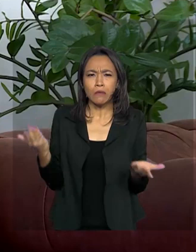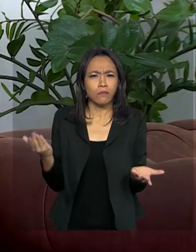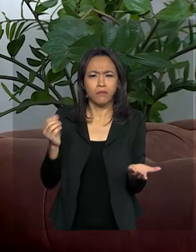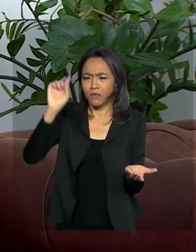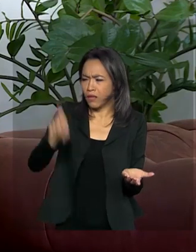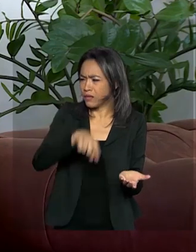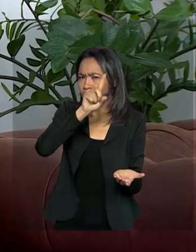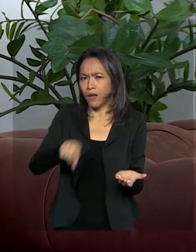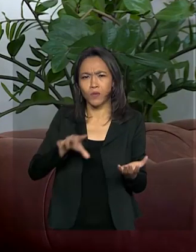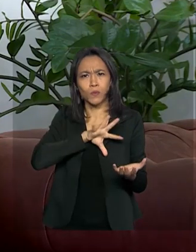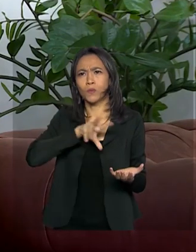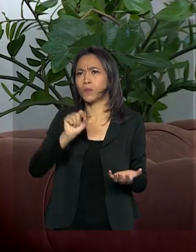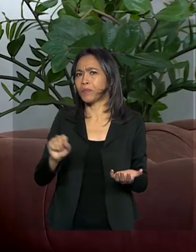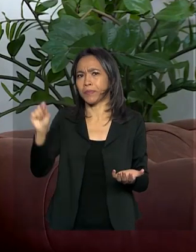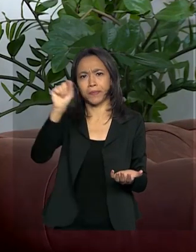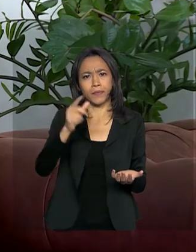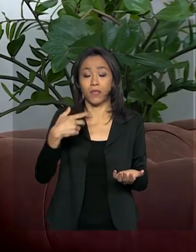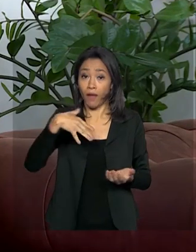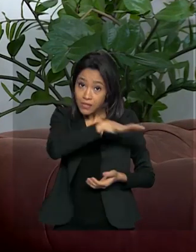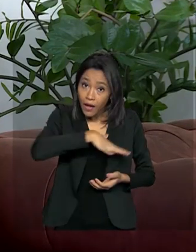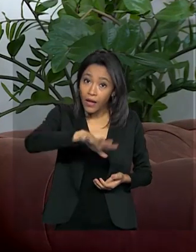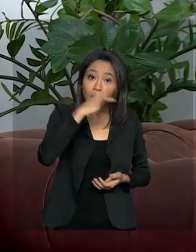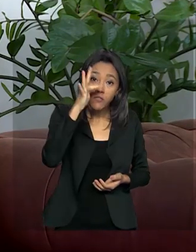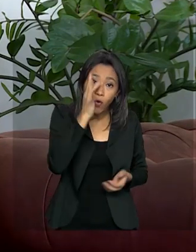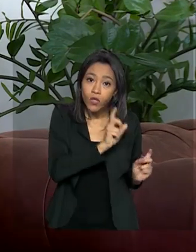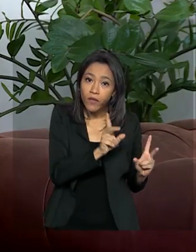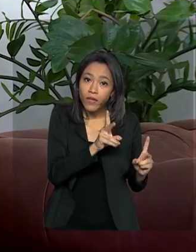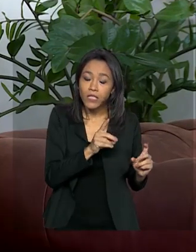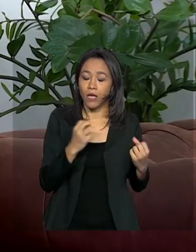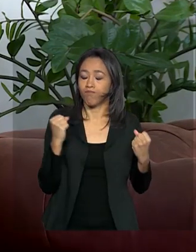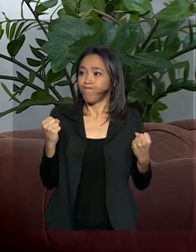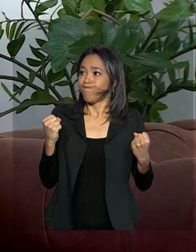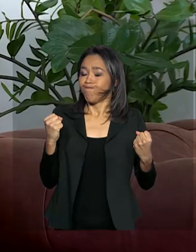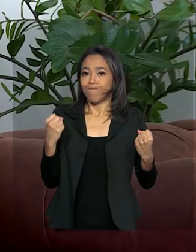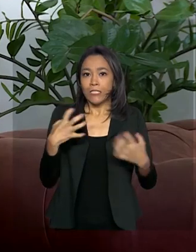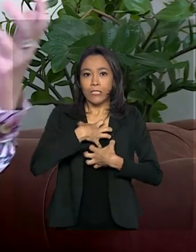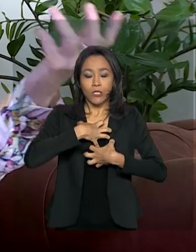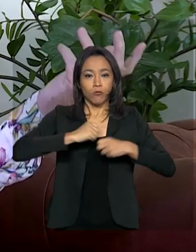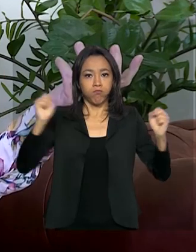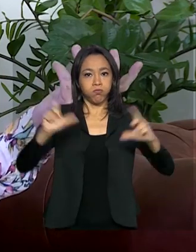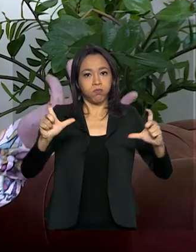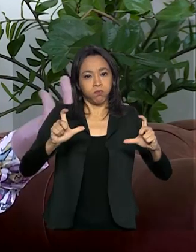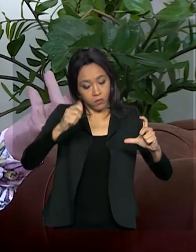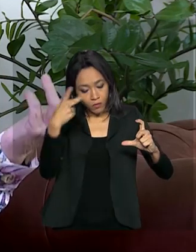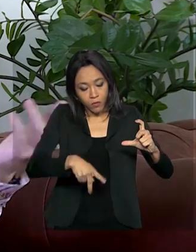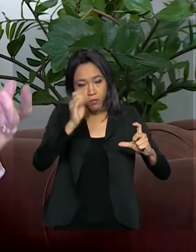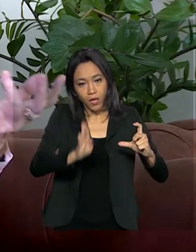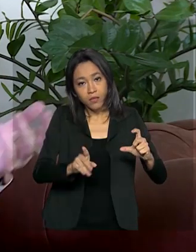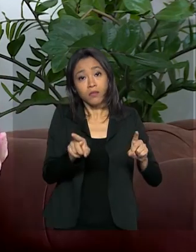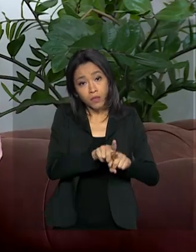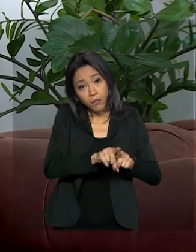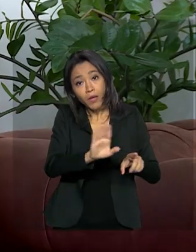tudo tudo foi cancelado então esse setor está muito impactado tanto internamente quanto também